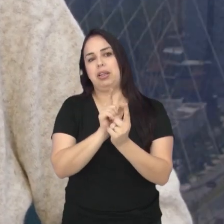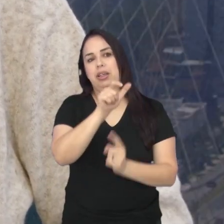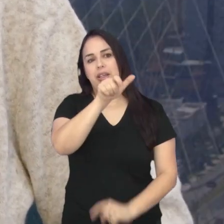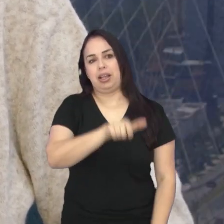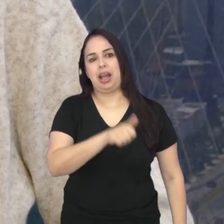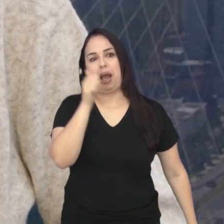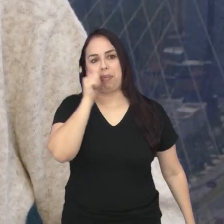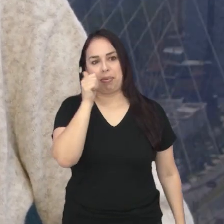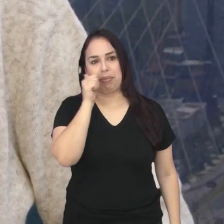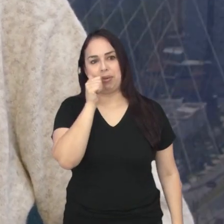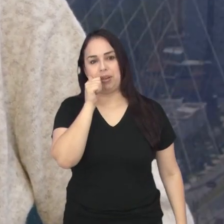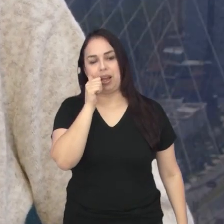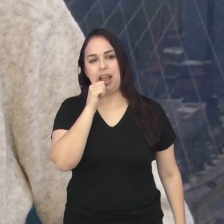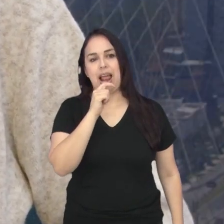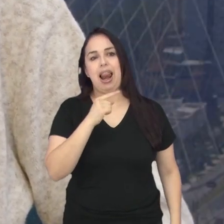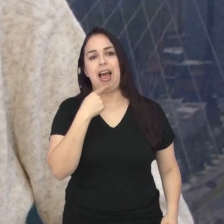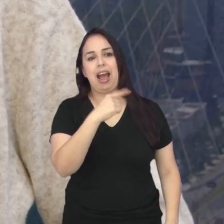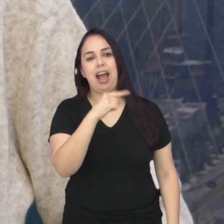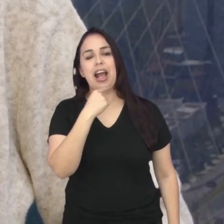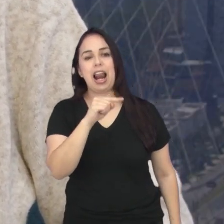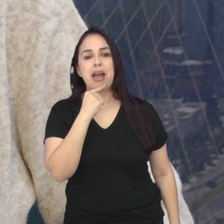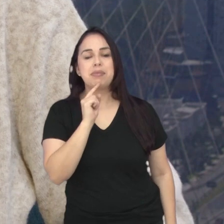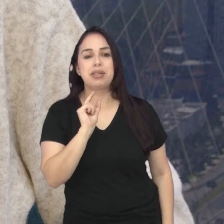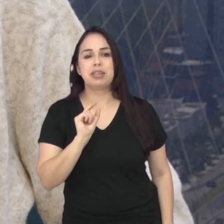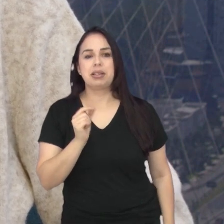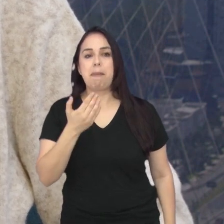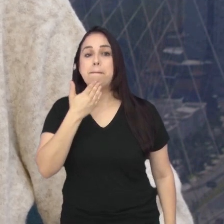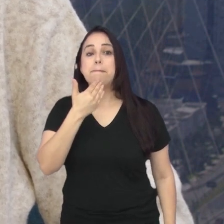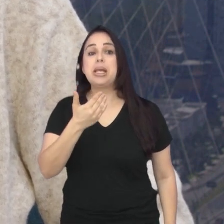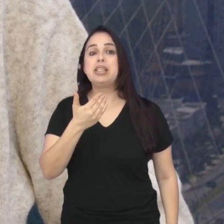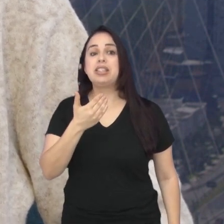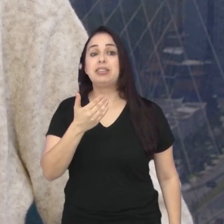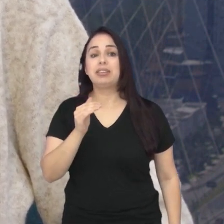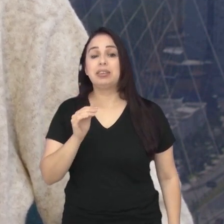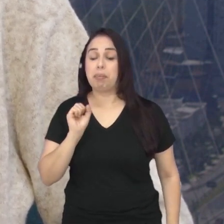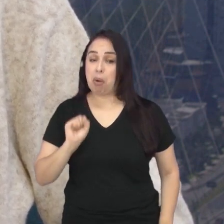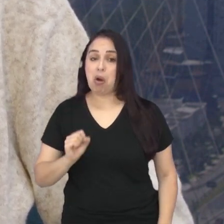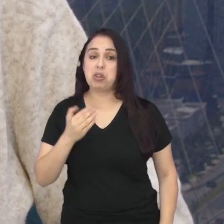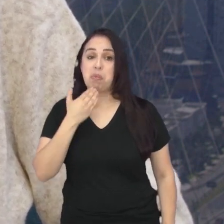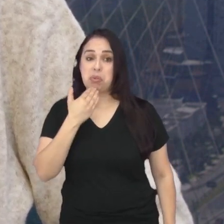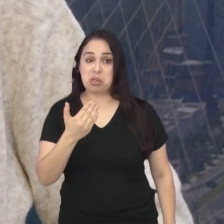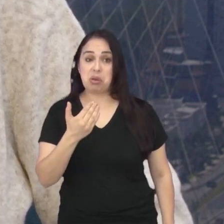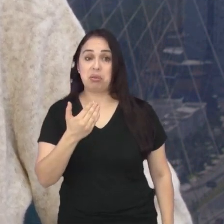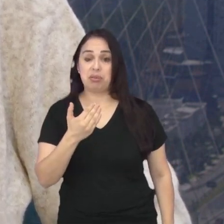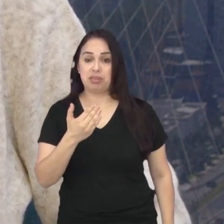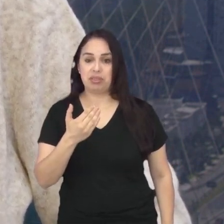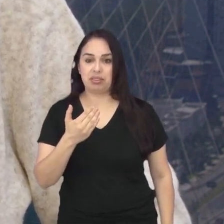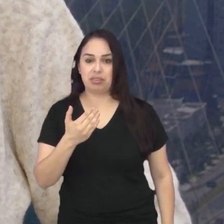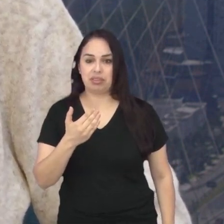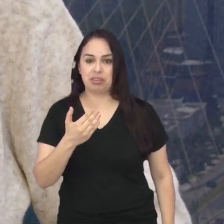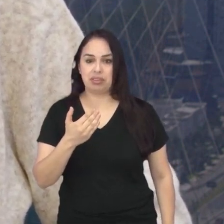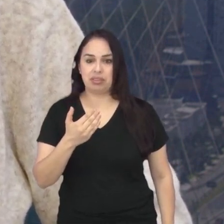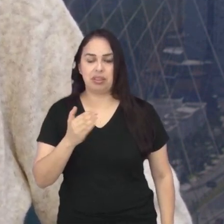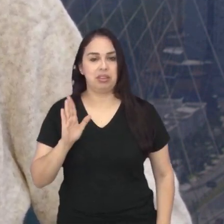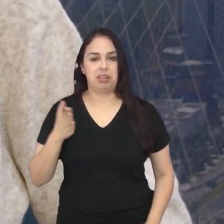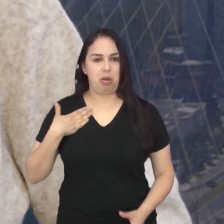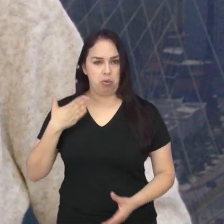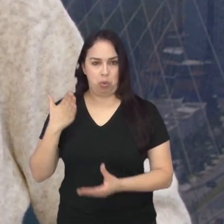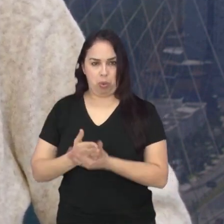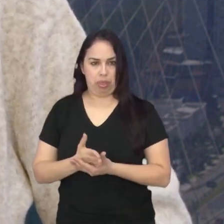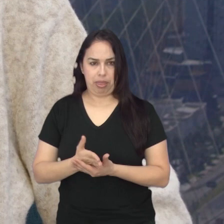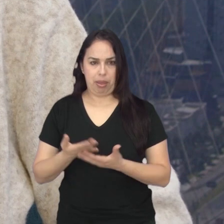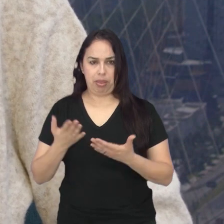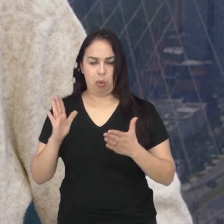em que a mulher fazia justamente essa queixa, e é possível pedir de maneira autônoma, né? Isso é, apartada de